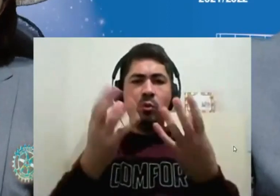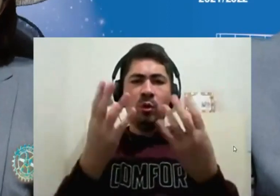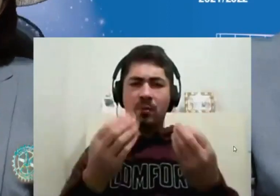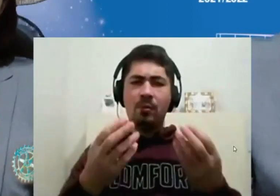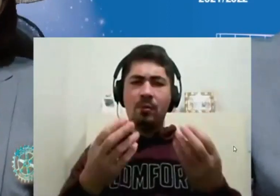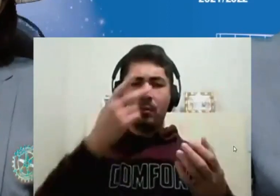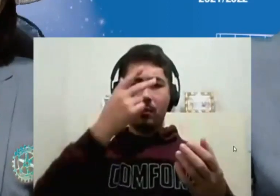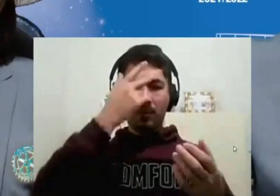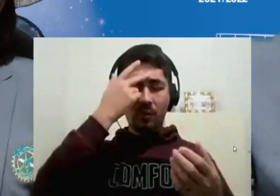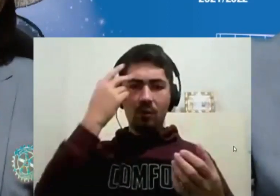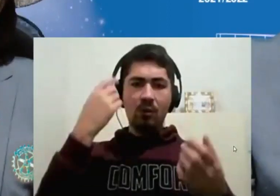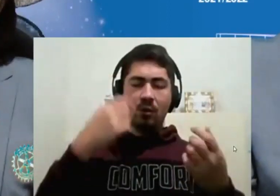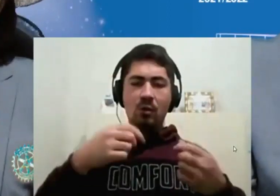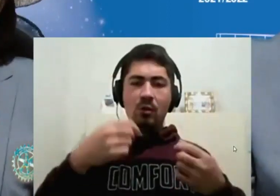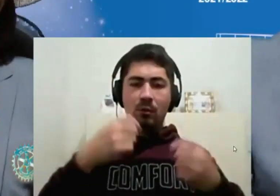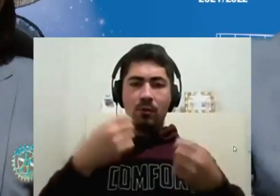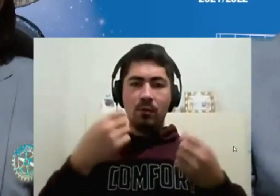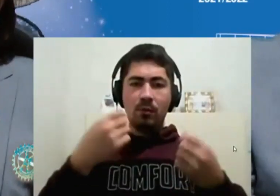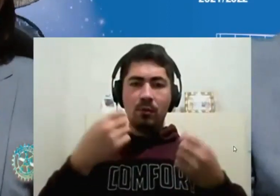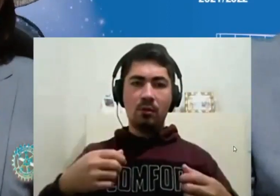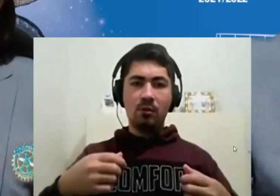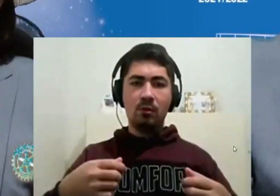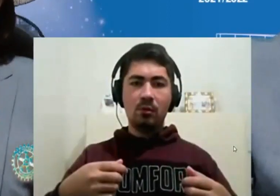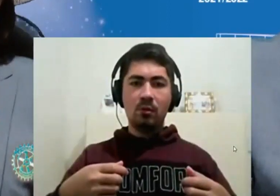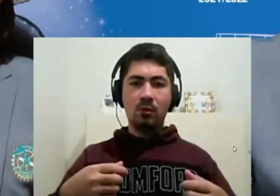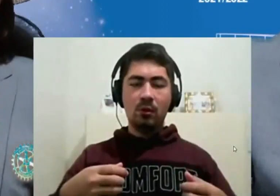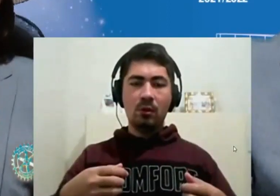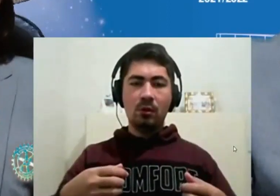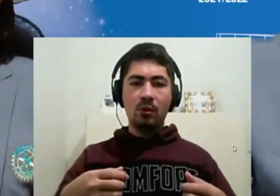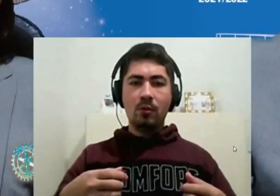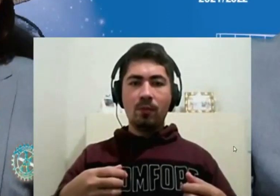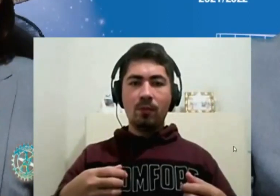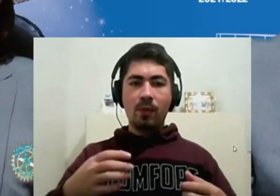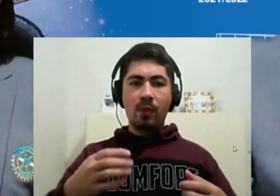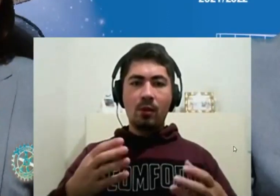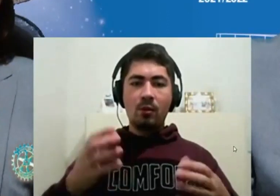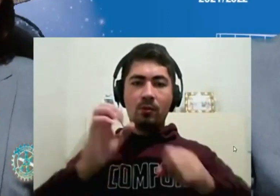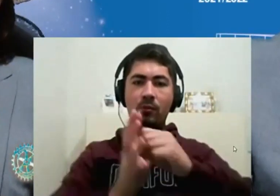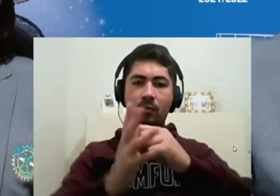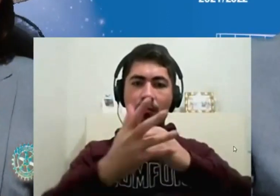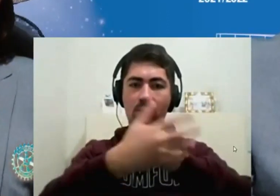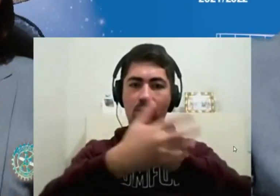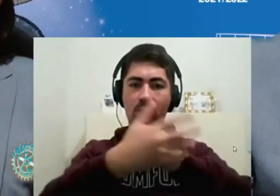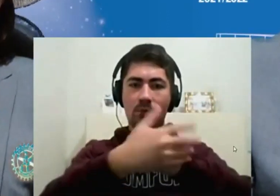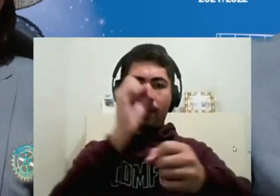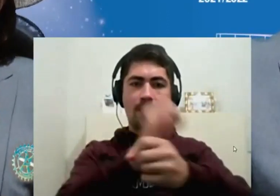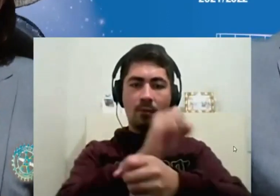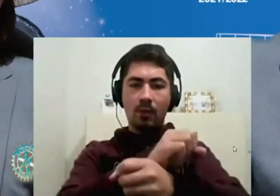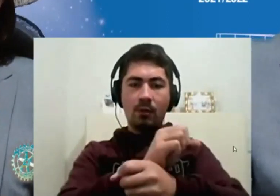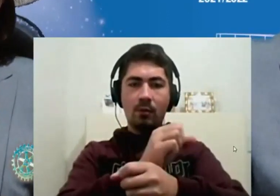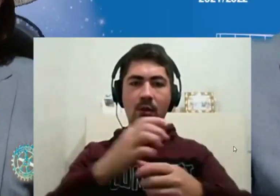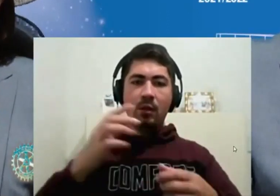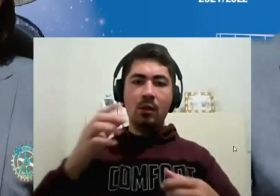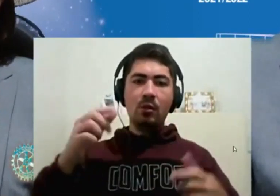também a esse momento de restrições, nós teremos aí um grande trabalho a ser feito. E como nós